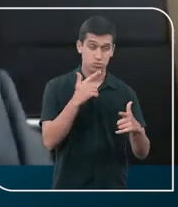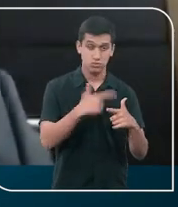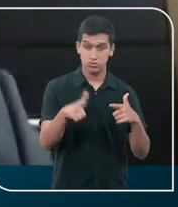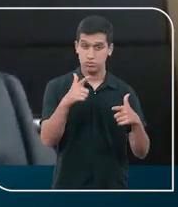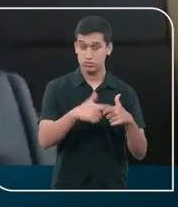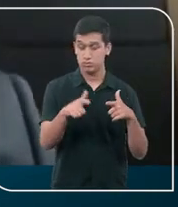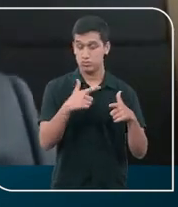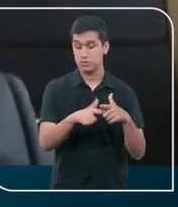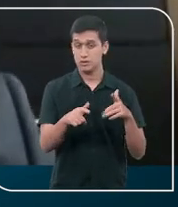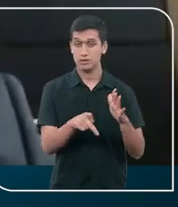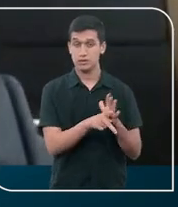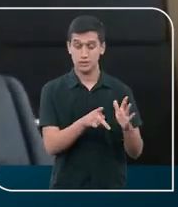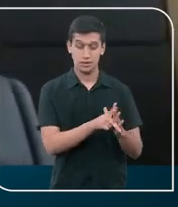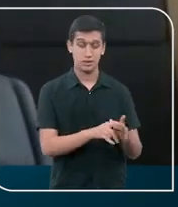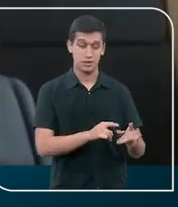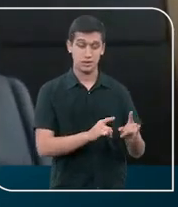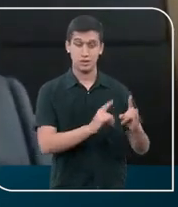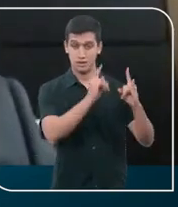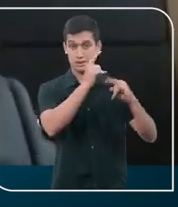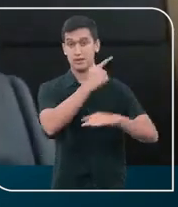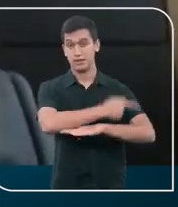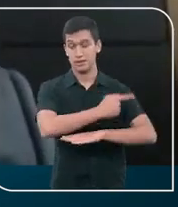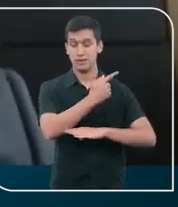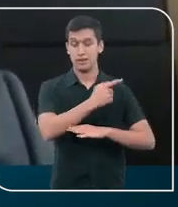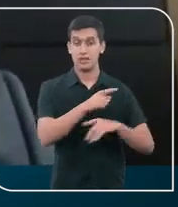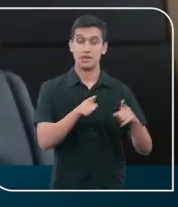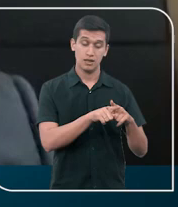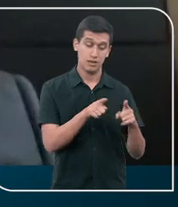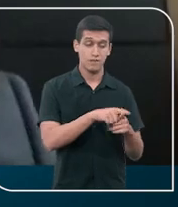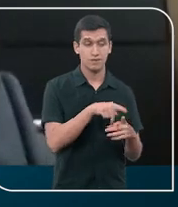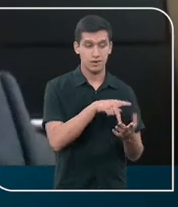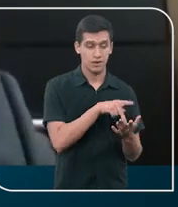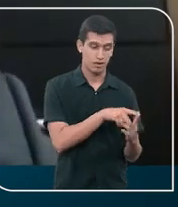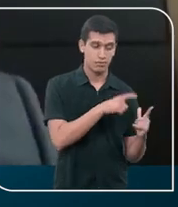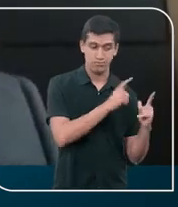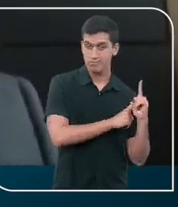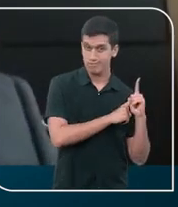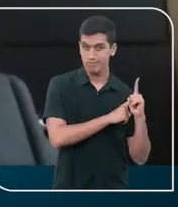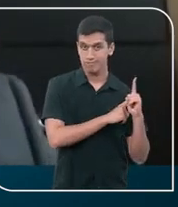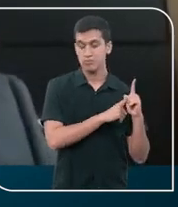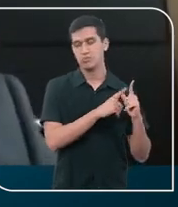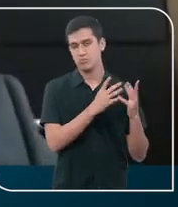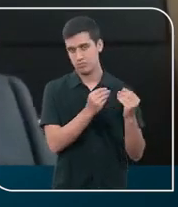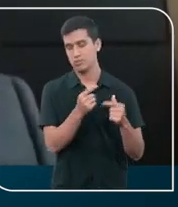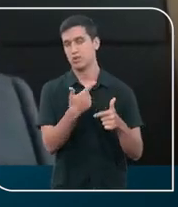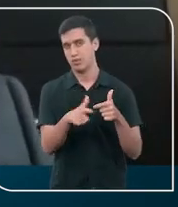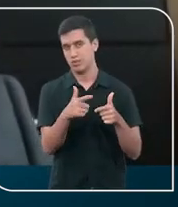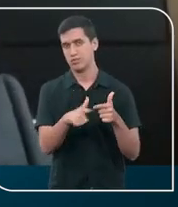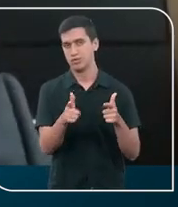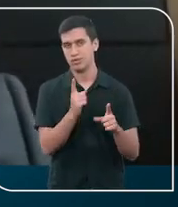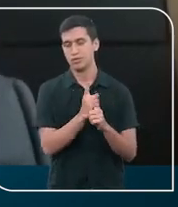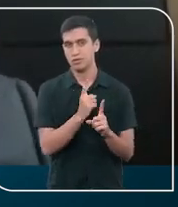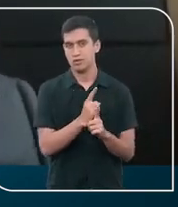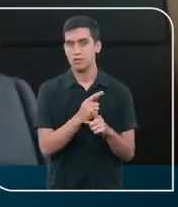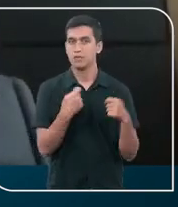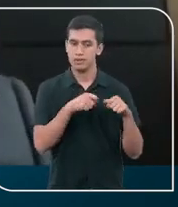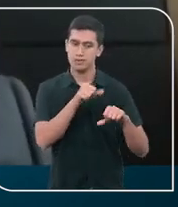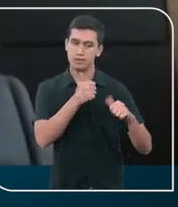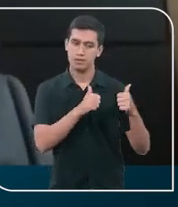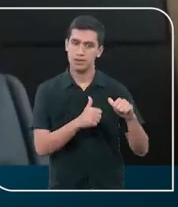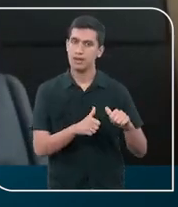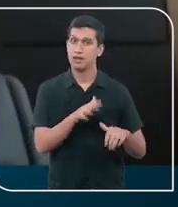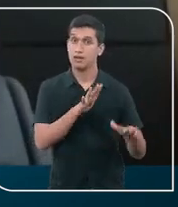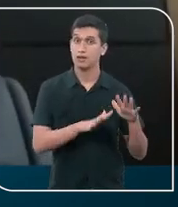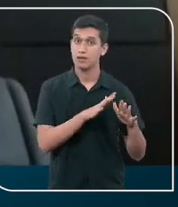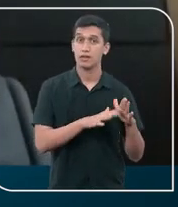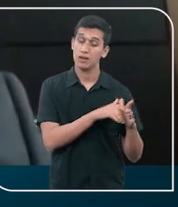né? E a inadimplência também seria fonte de muitos problemas. Aí caberia até uma avaliação. Por vezes a inadimplência é pequena, está sendo